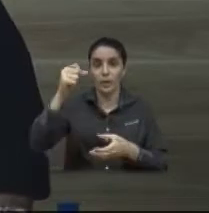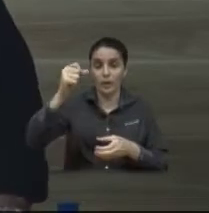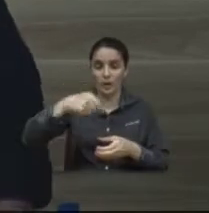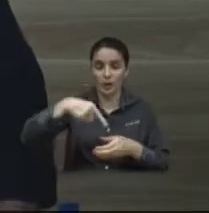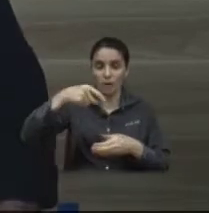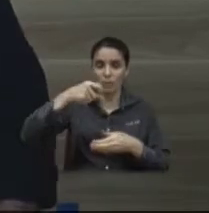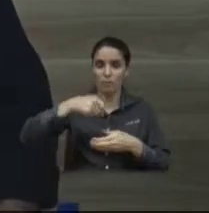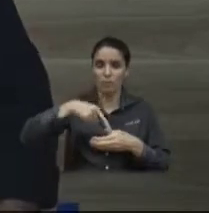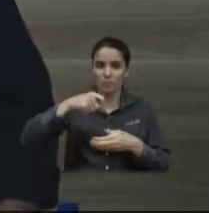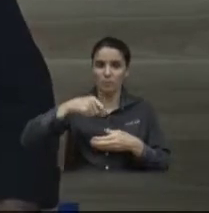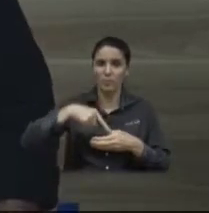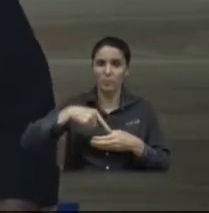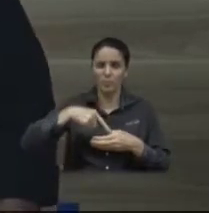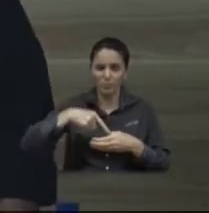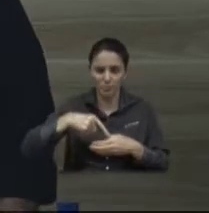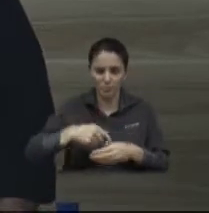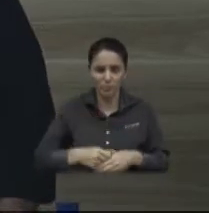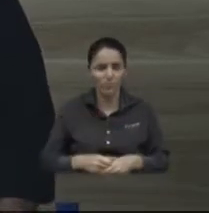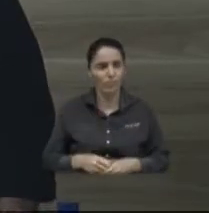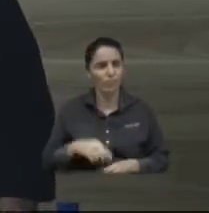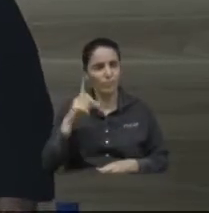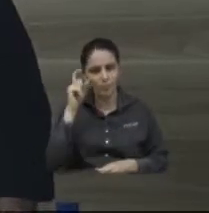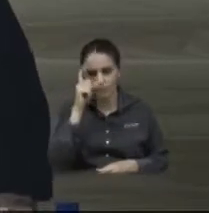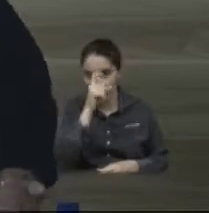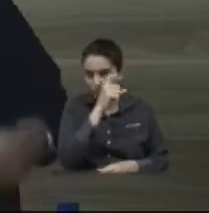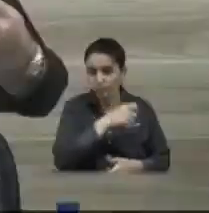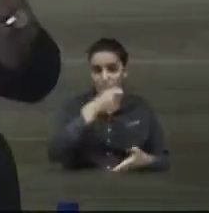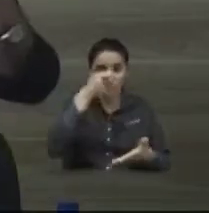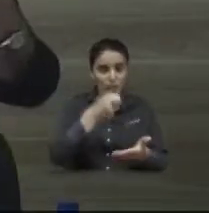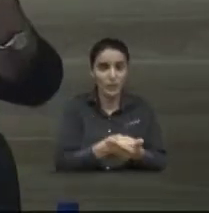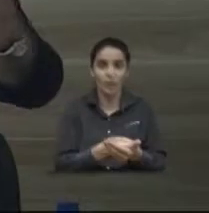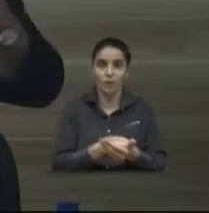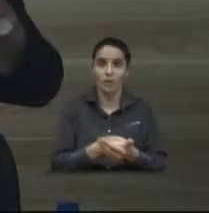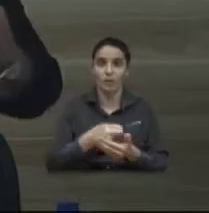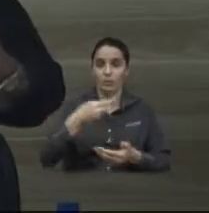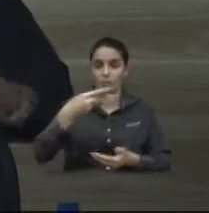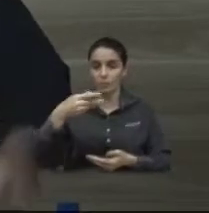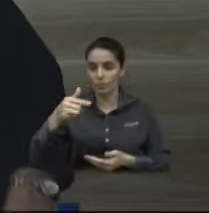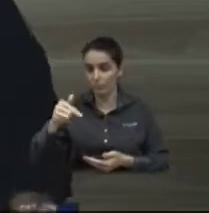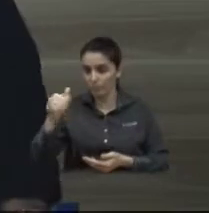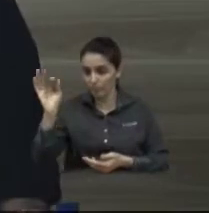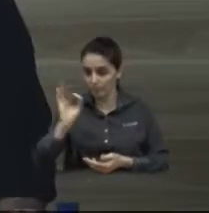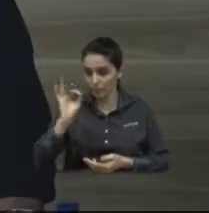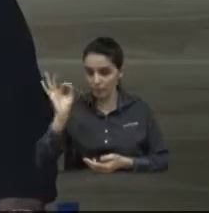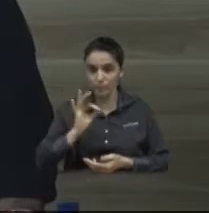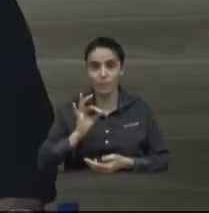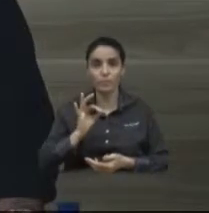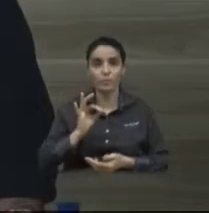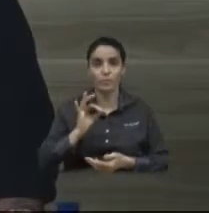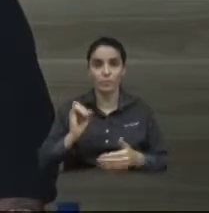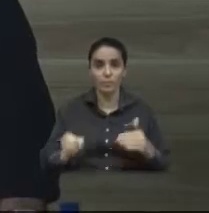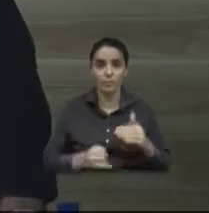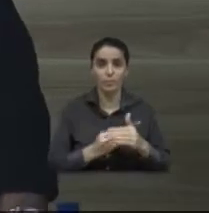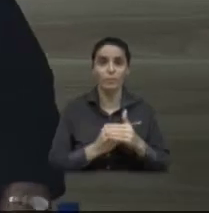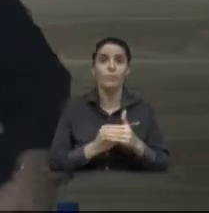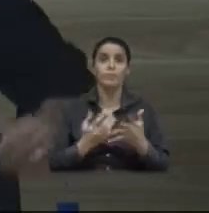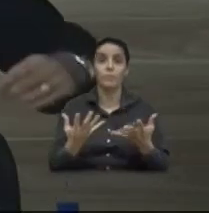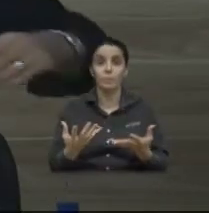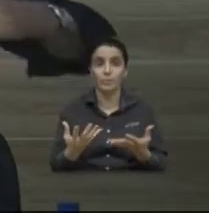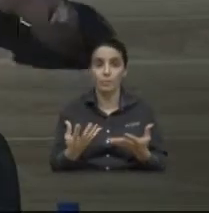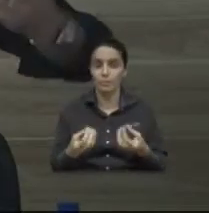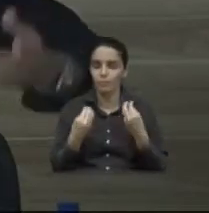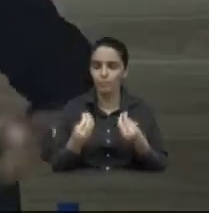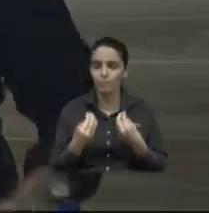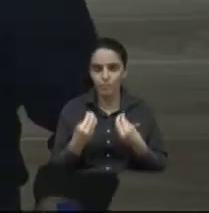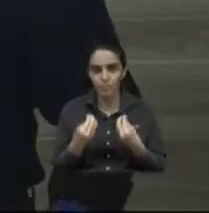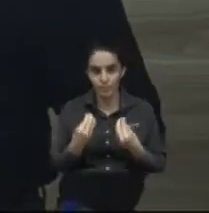hoje, diante de toda a dificuldade que tem, chega a pagar quase 37% de imposto, não dá para concorrer